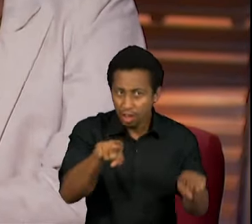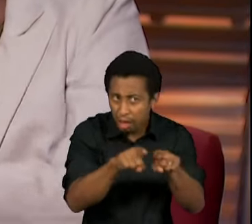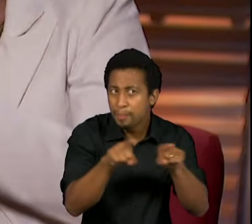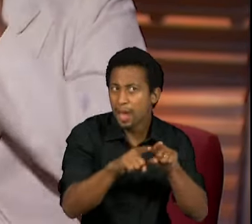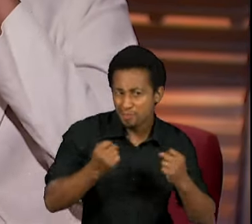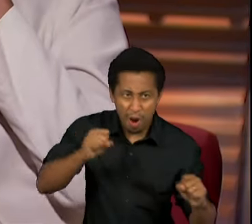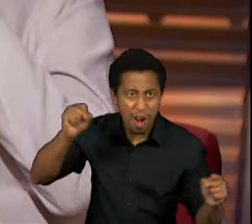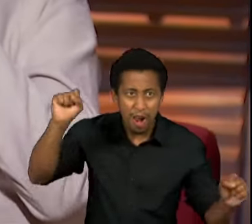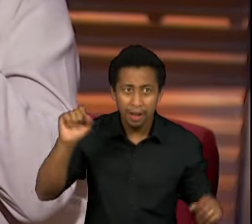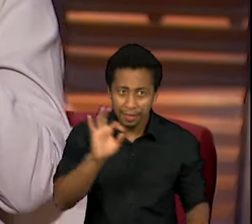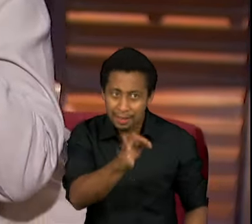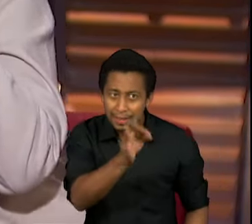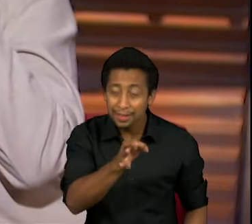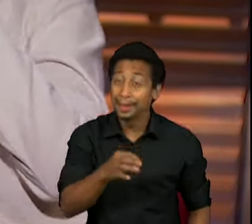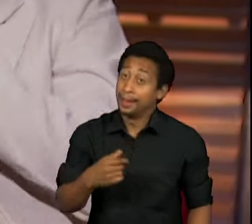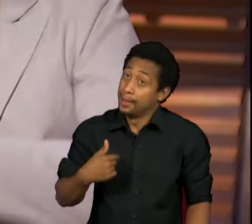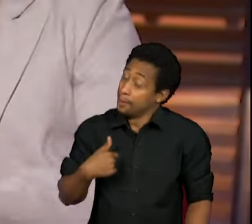poder